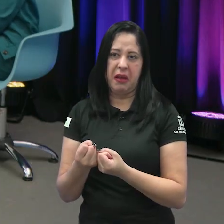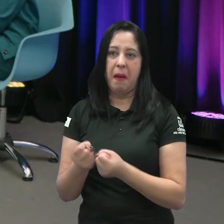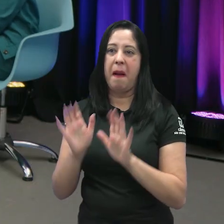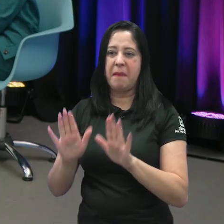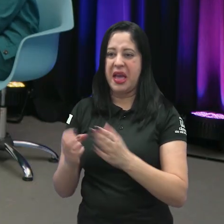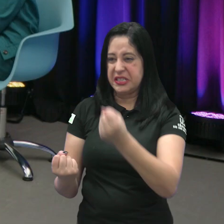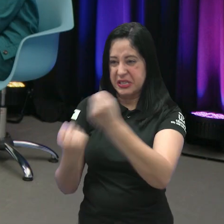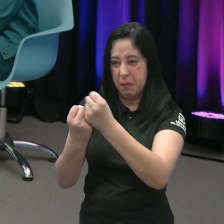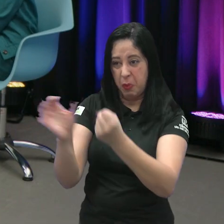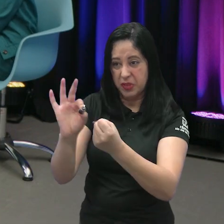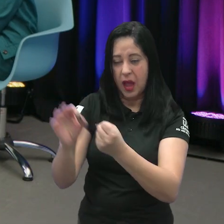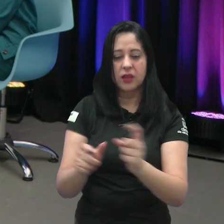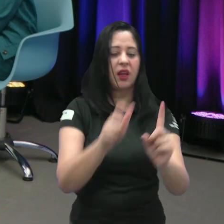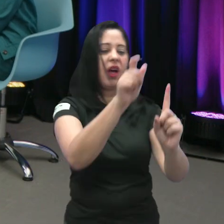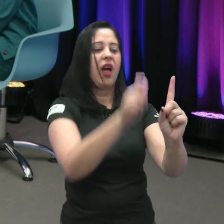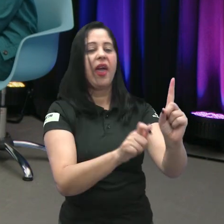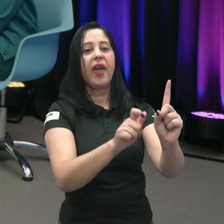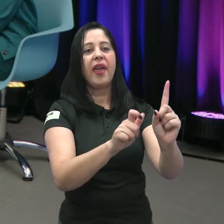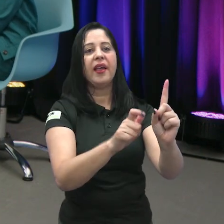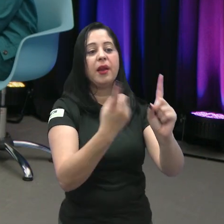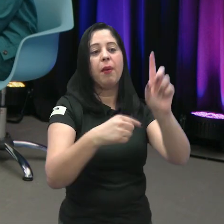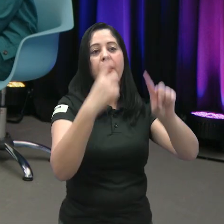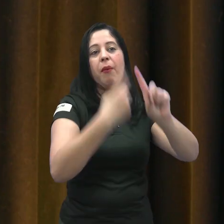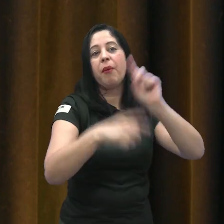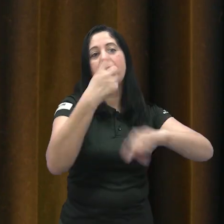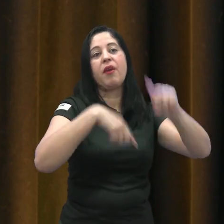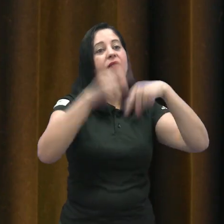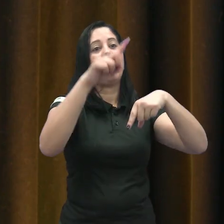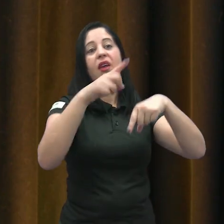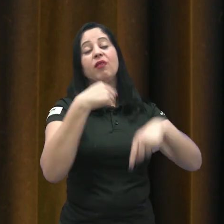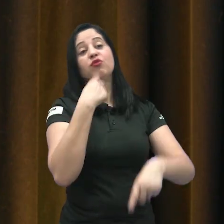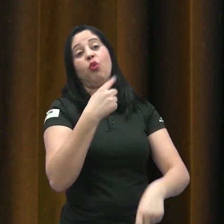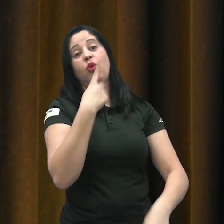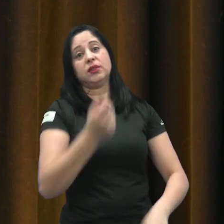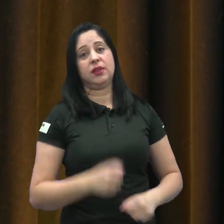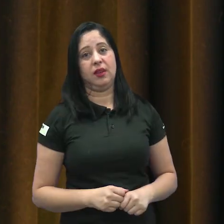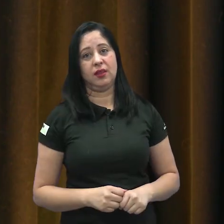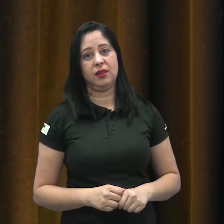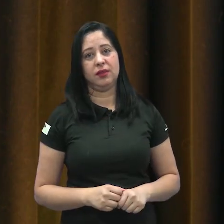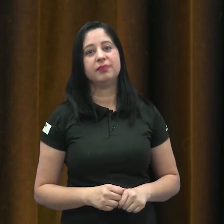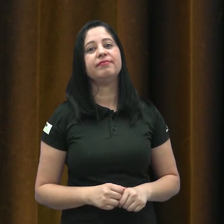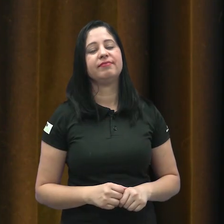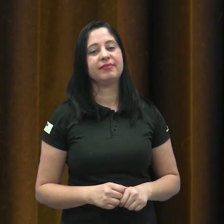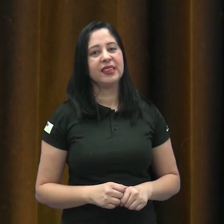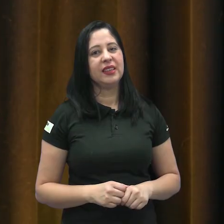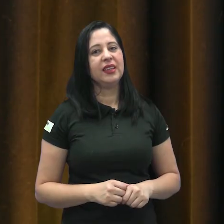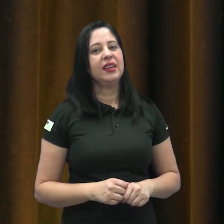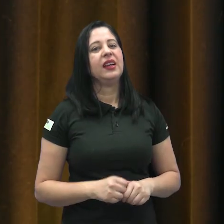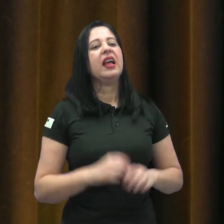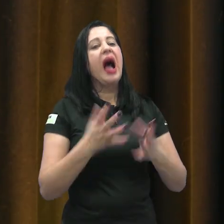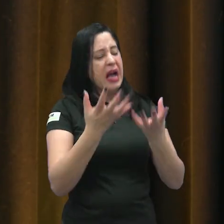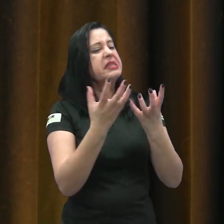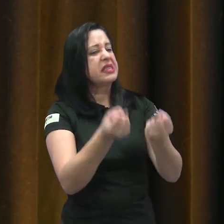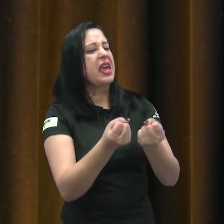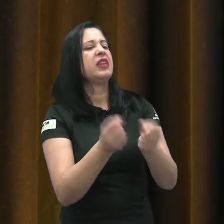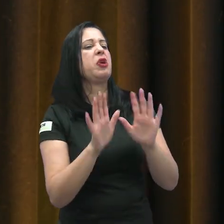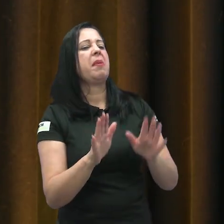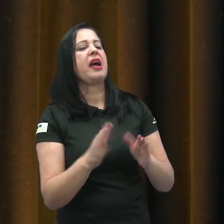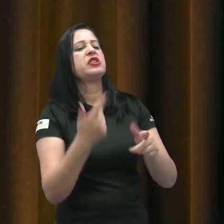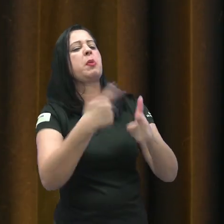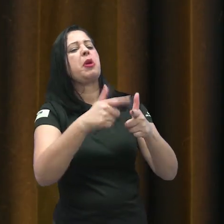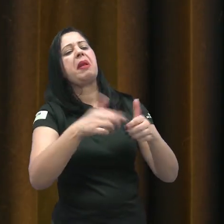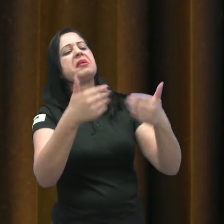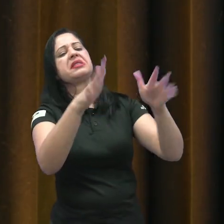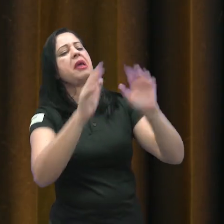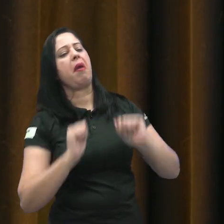ele acaba não fluindo, né? Exatamente, porque se eu aceito meio que a revelia, uma resistência, né? Eu aceito, mas você vai